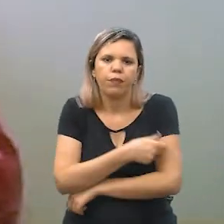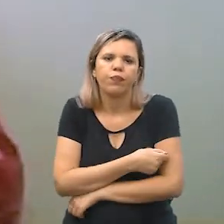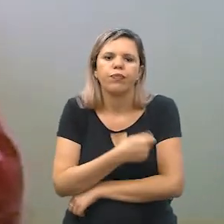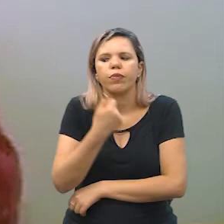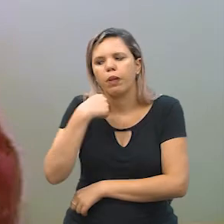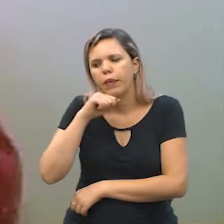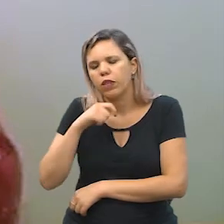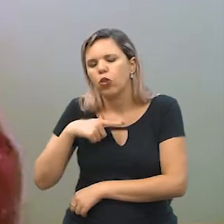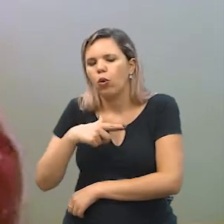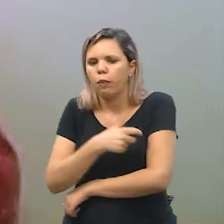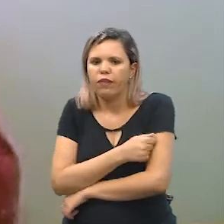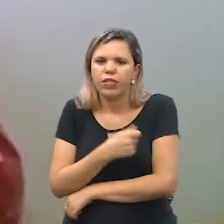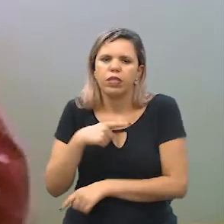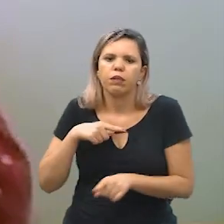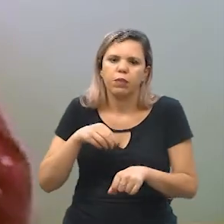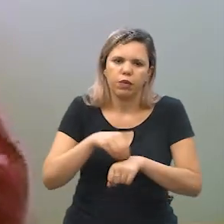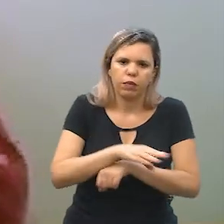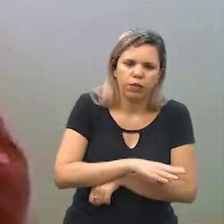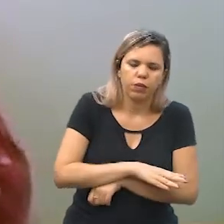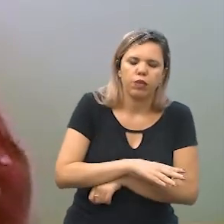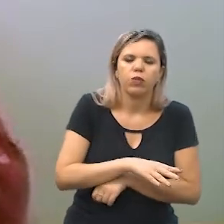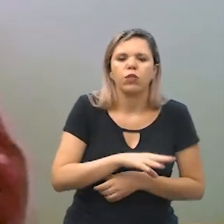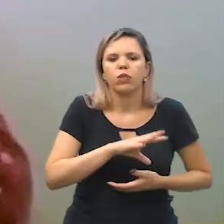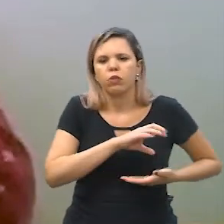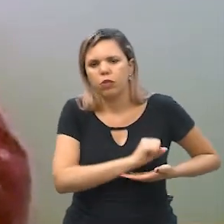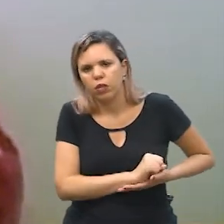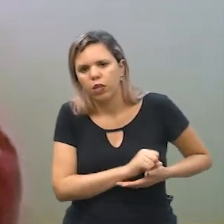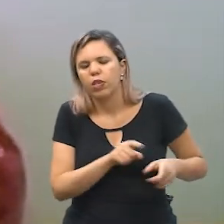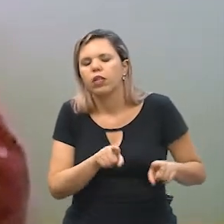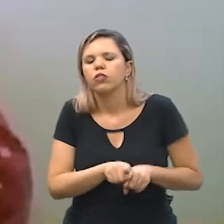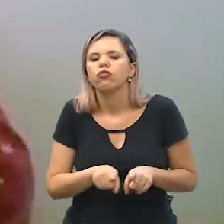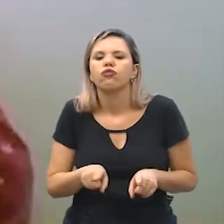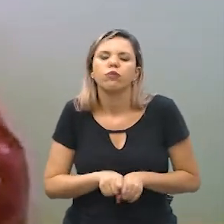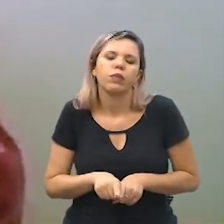mãe toma na gravidez passa pelo leite materno,